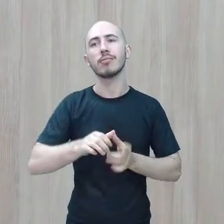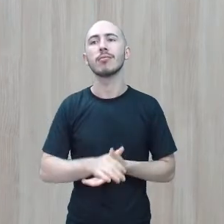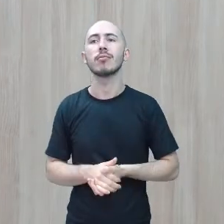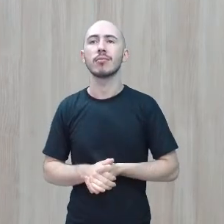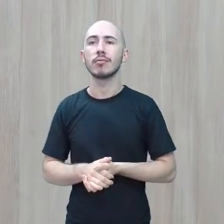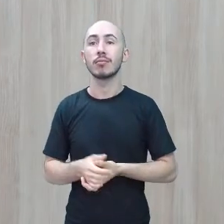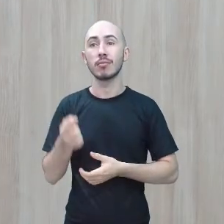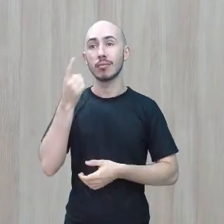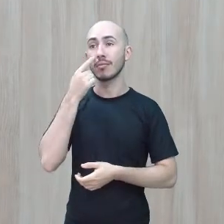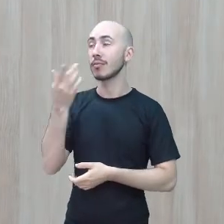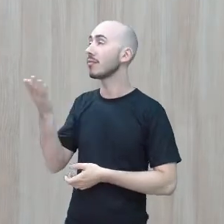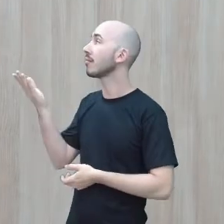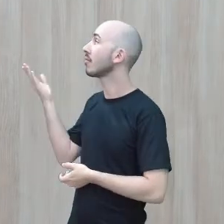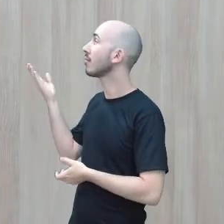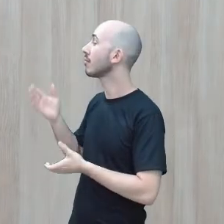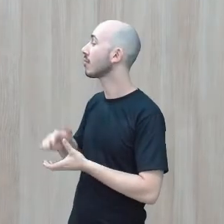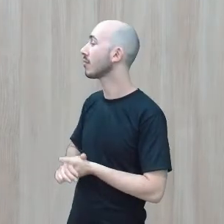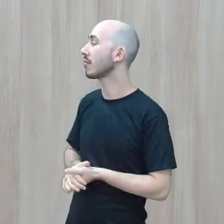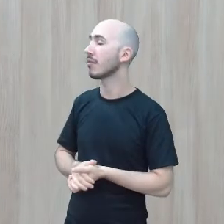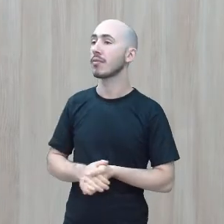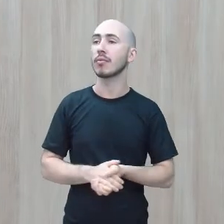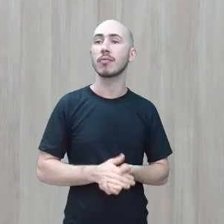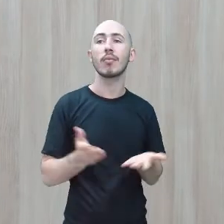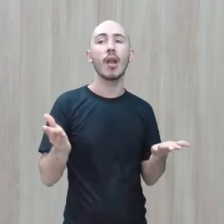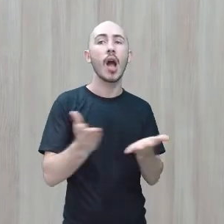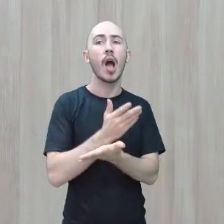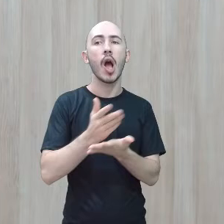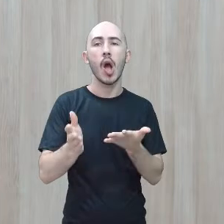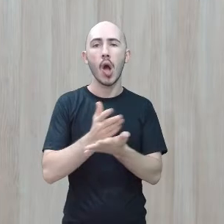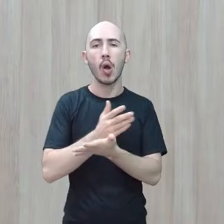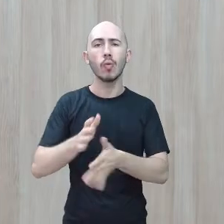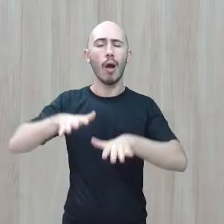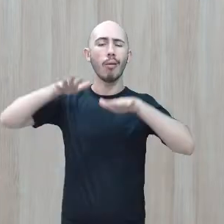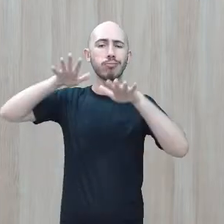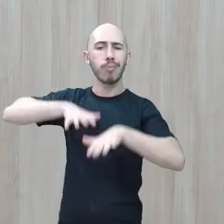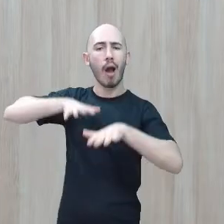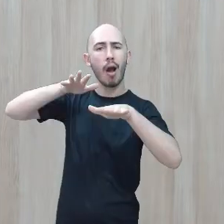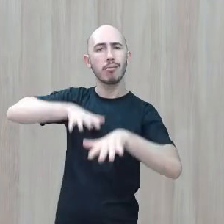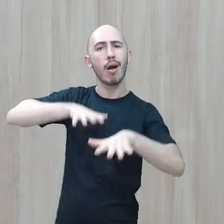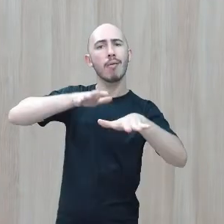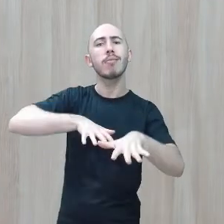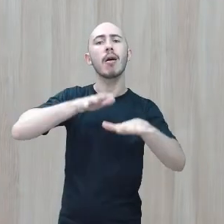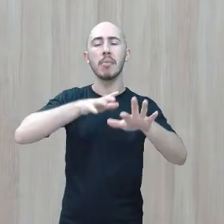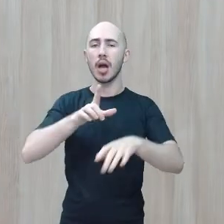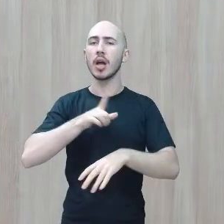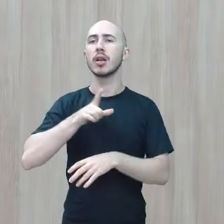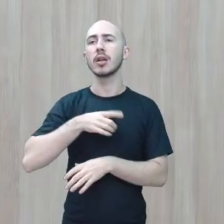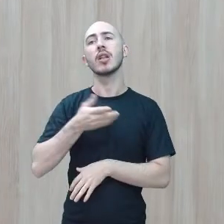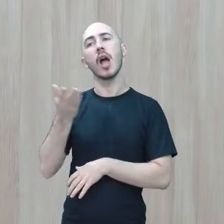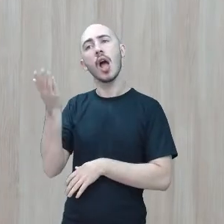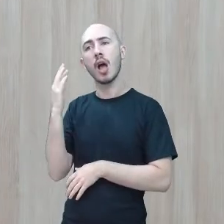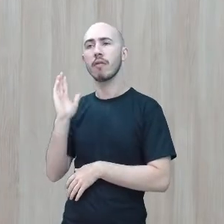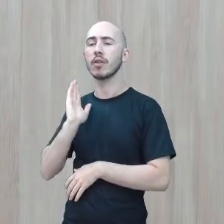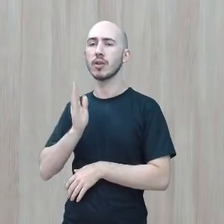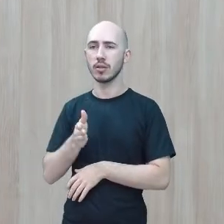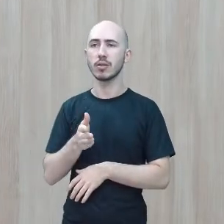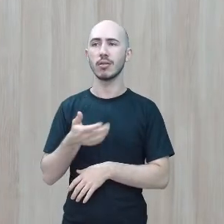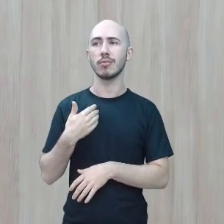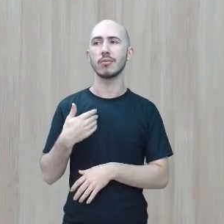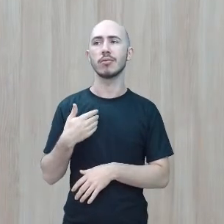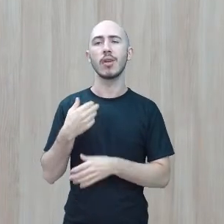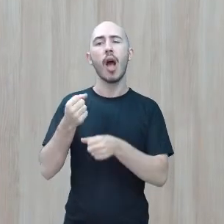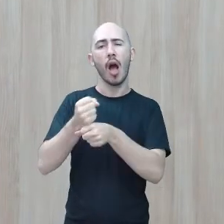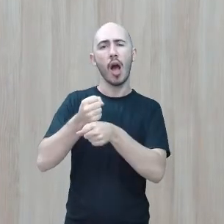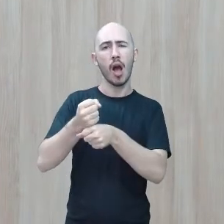Então, aqui eu vou destacar, né, algumas manifestações, mobilizações que ocorreram, né, nos